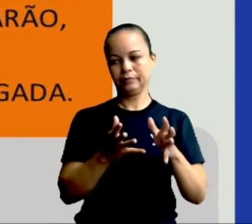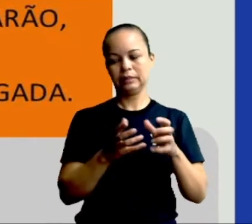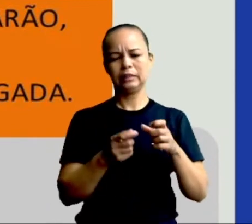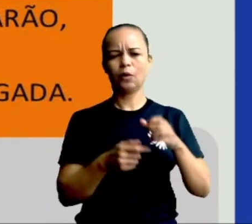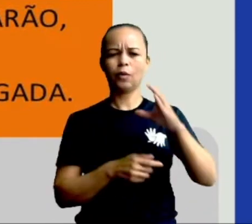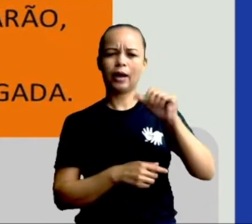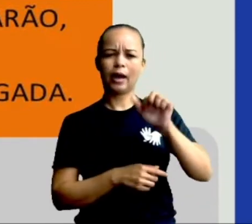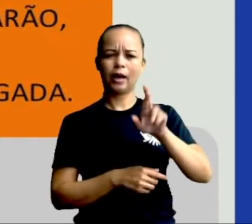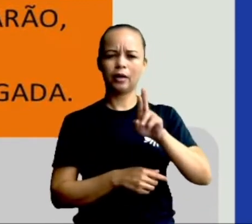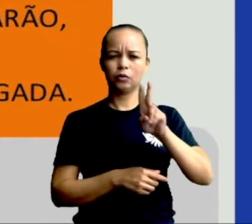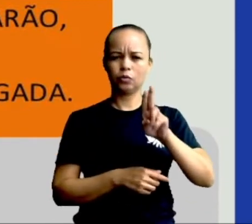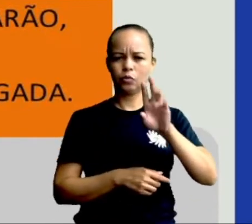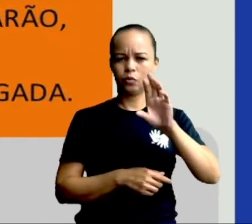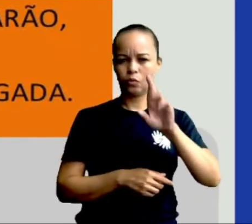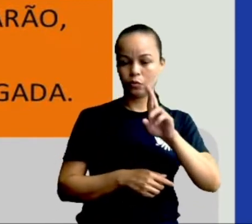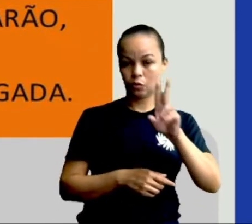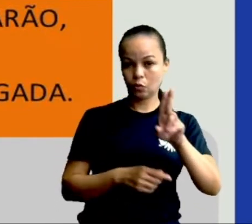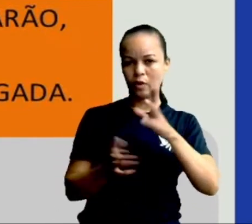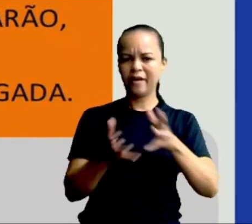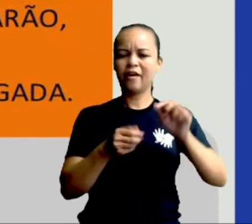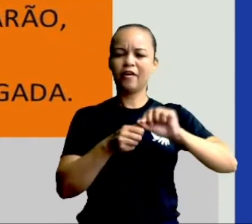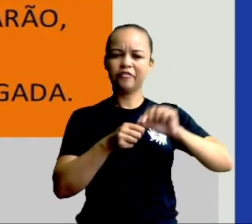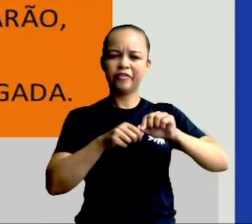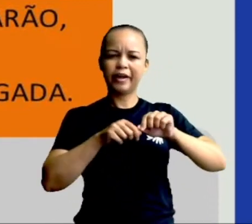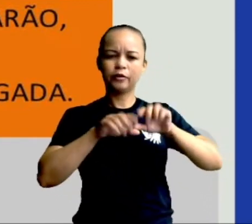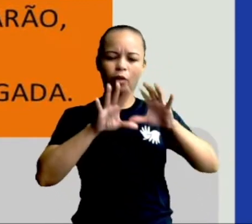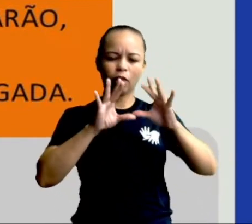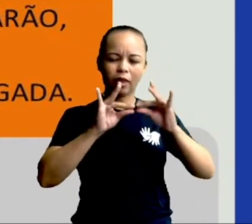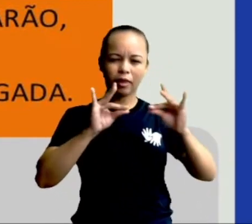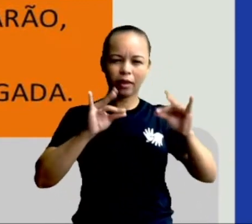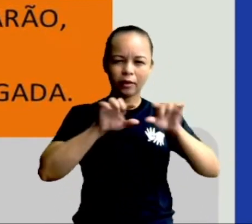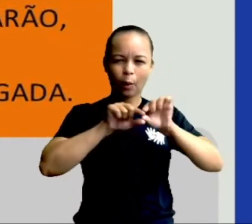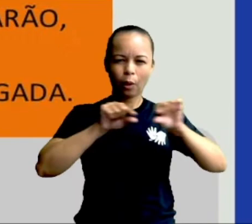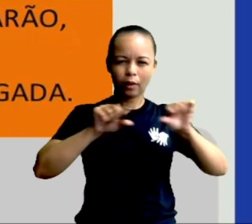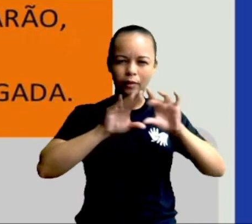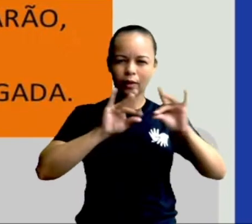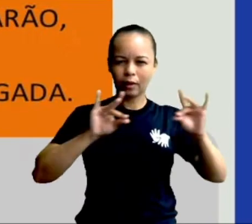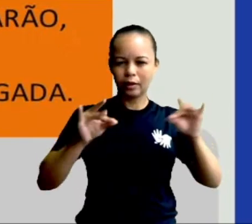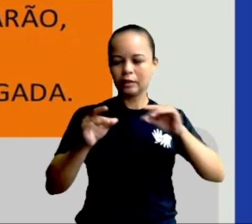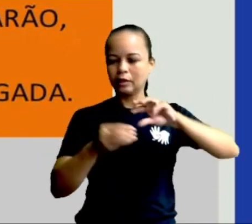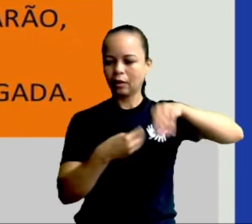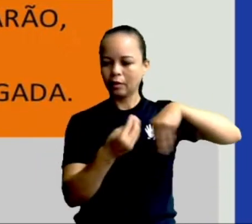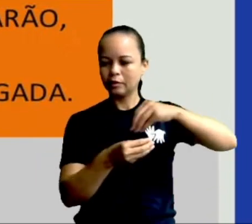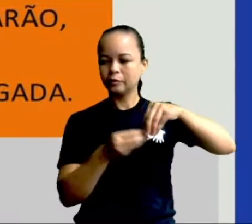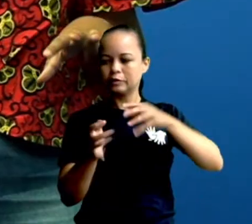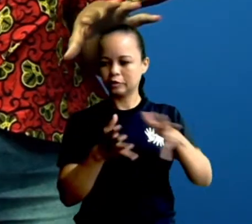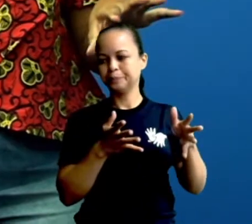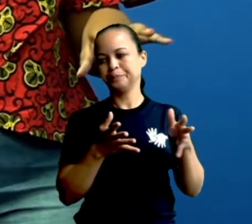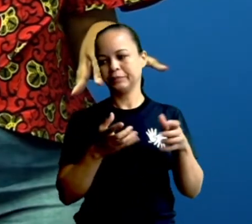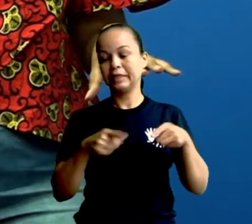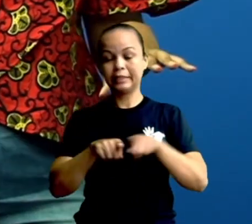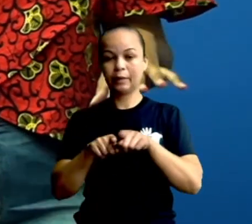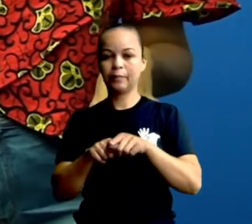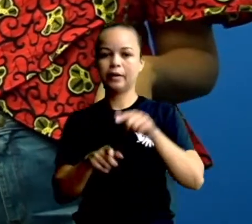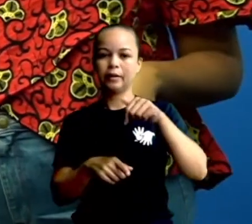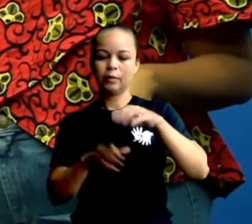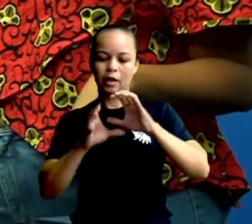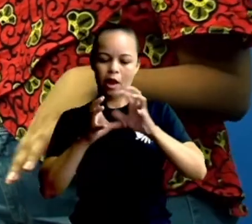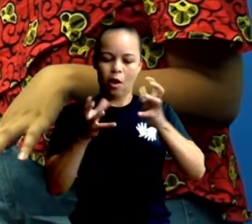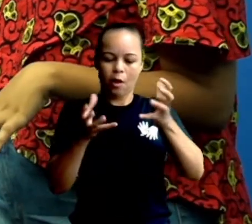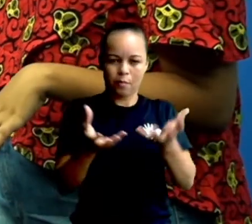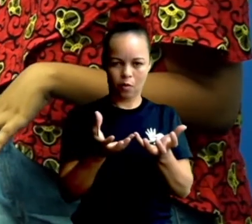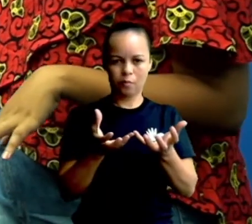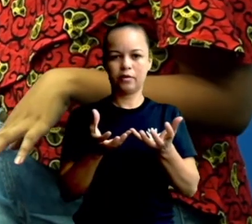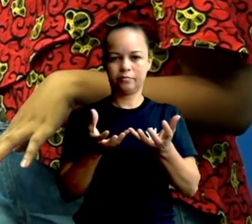camarão, cebola e azeite de dendê, e o quibe é um purê de abóbora refogada, inclusive é uma delícia, também gosto muito,